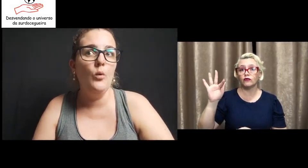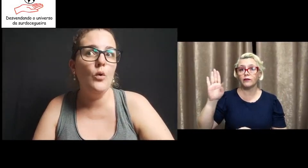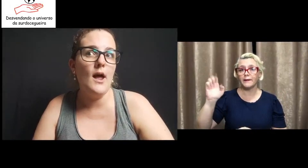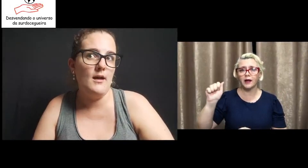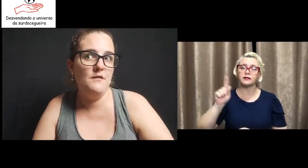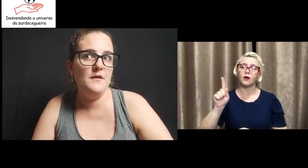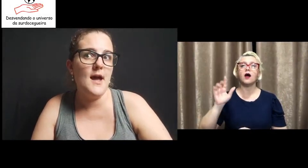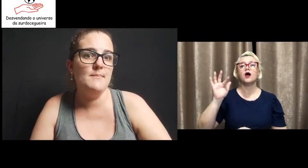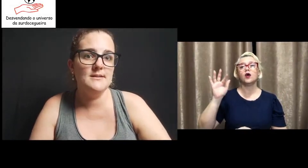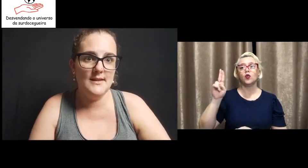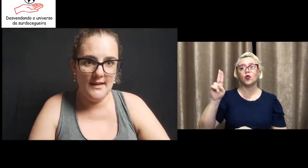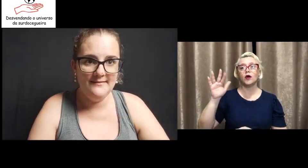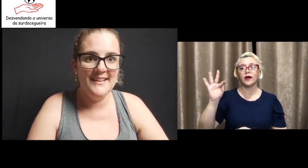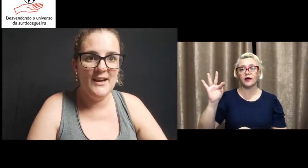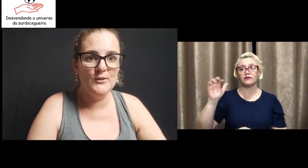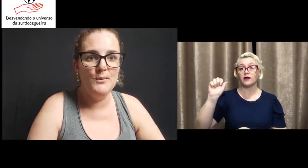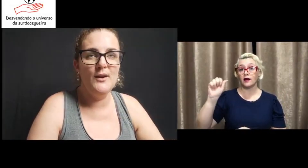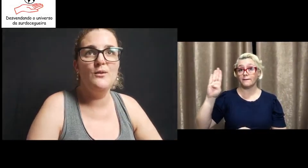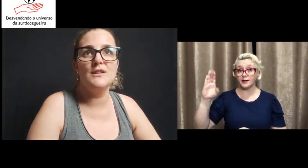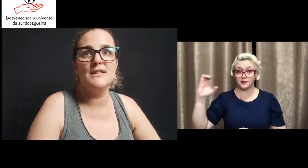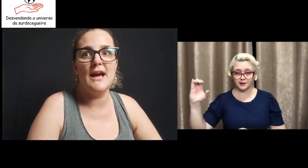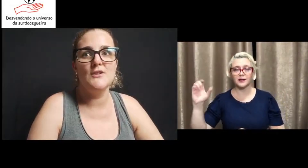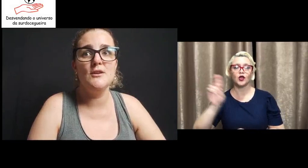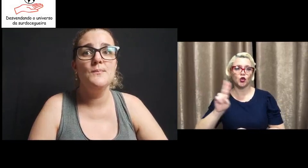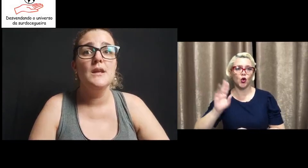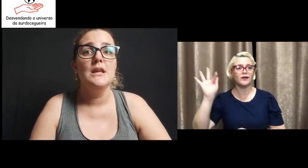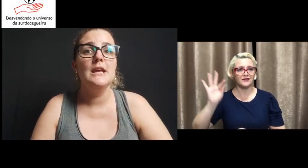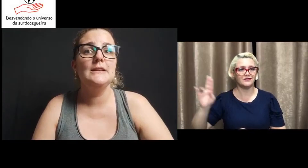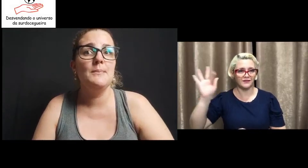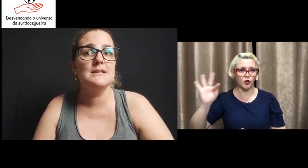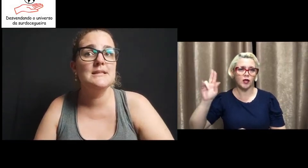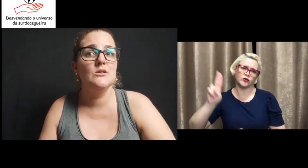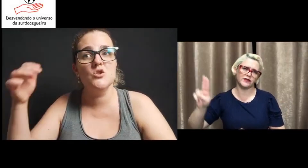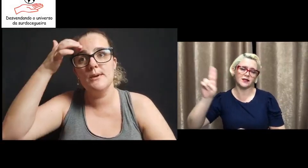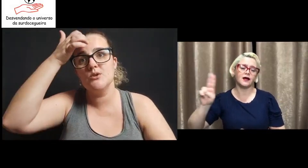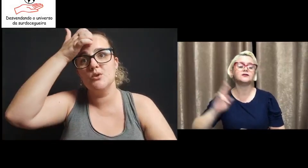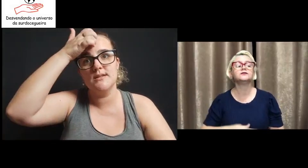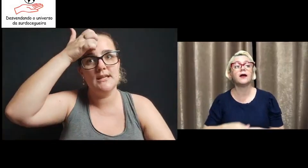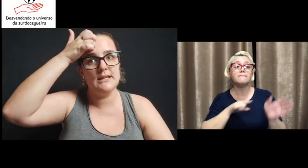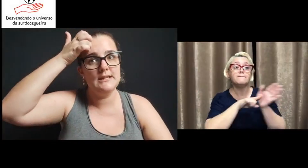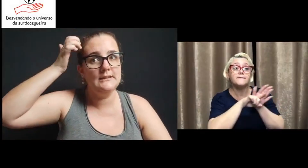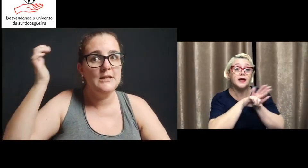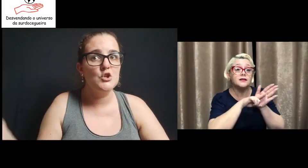é UFABC. É o nome da universidade, e ele está pesquisando sobre a